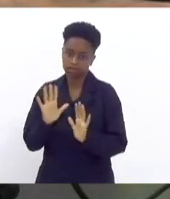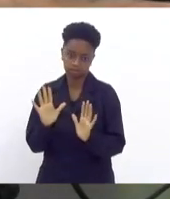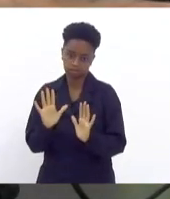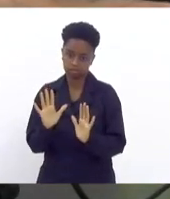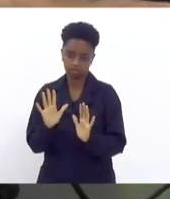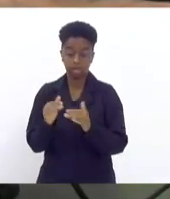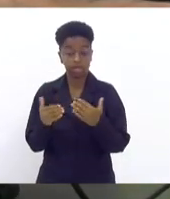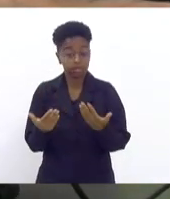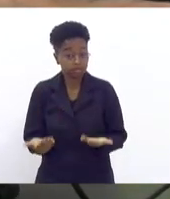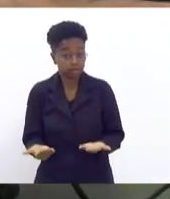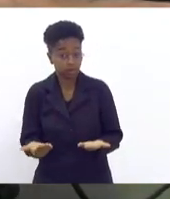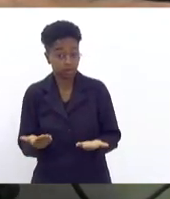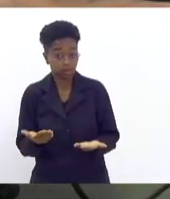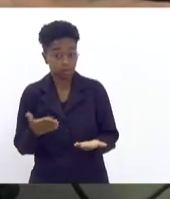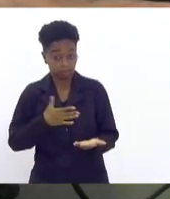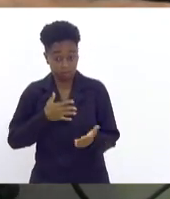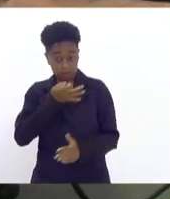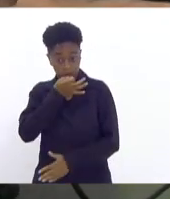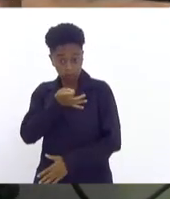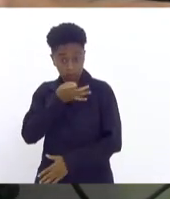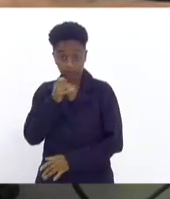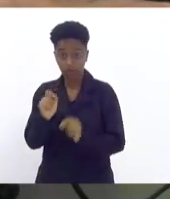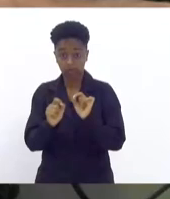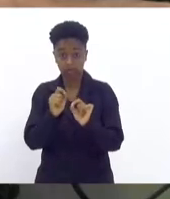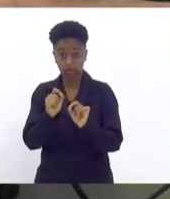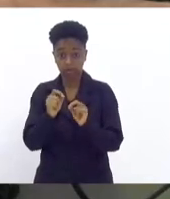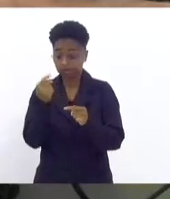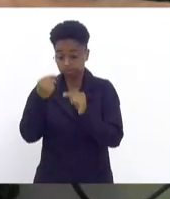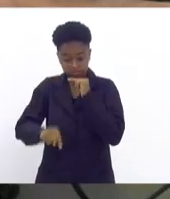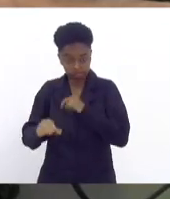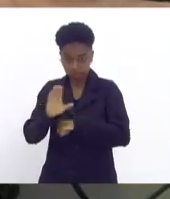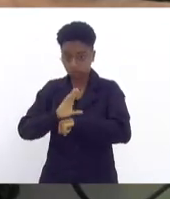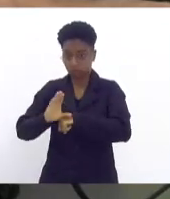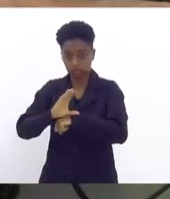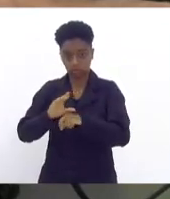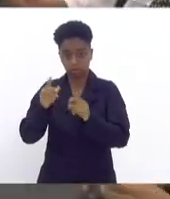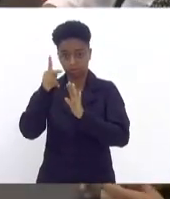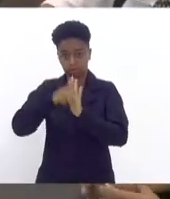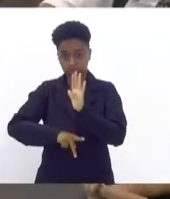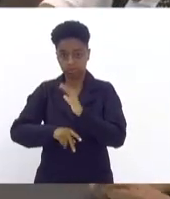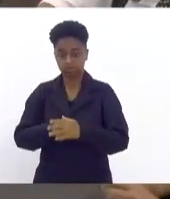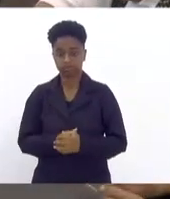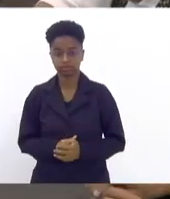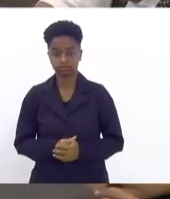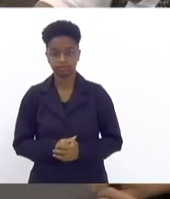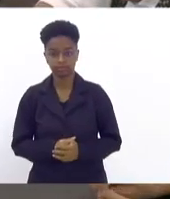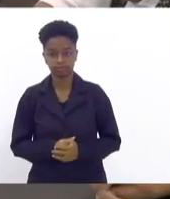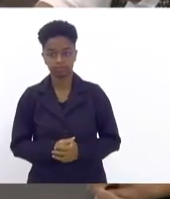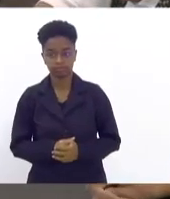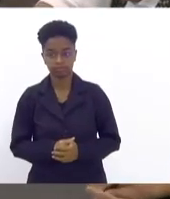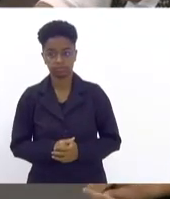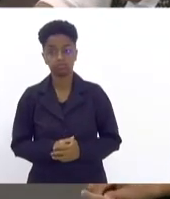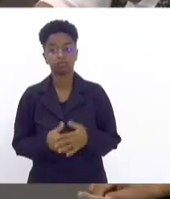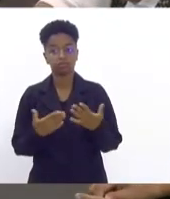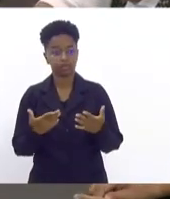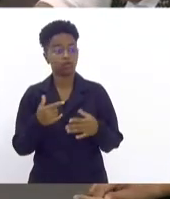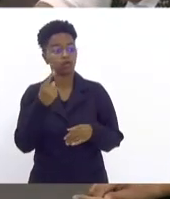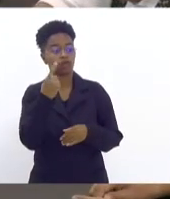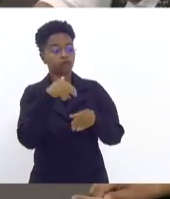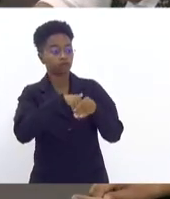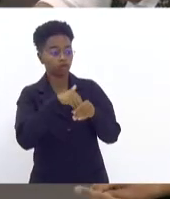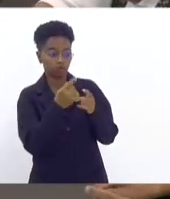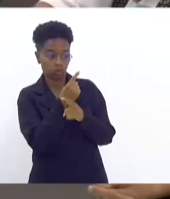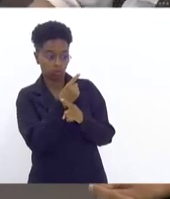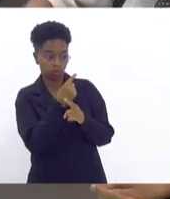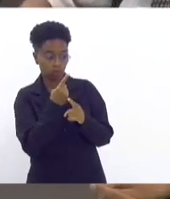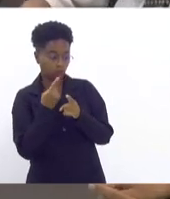assim, meu parecer seria pela inconstitucionalidade do projeto. Então, voto divergente do deputado Serginho e do